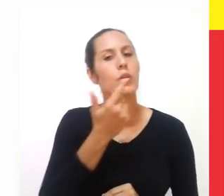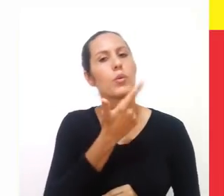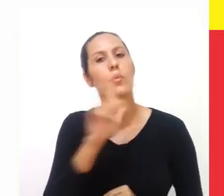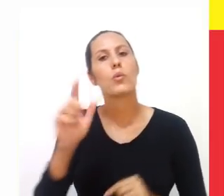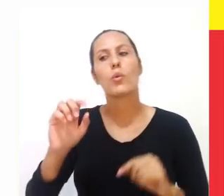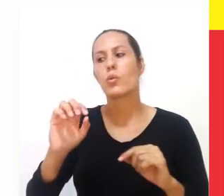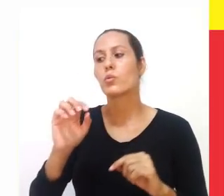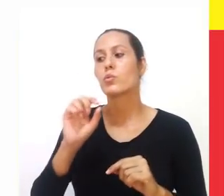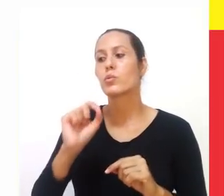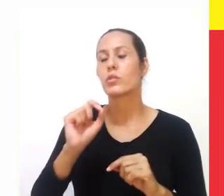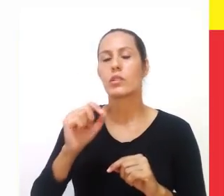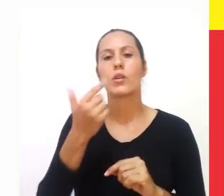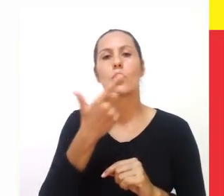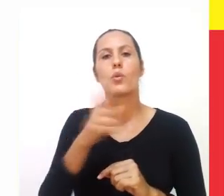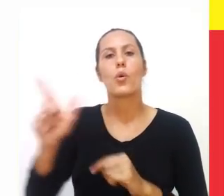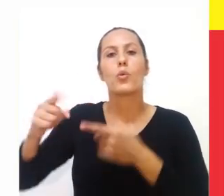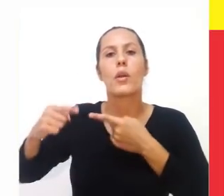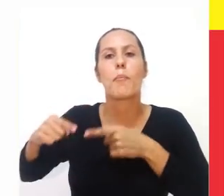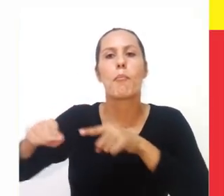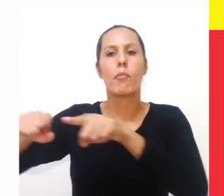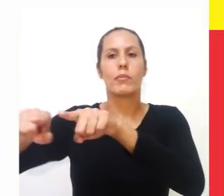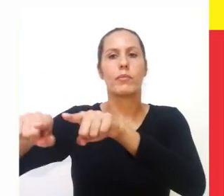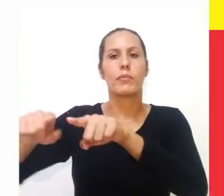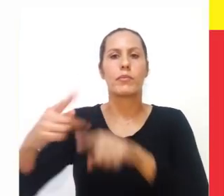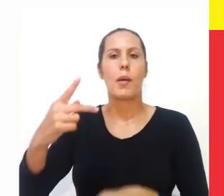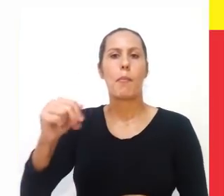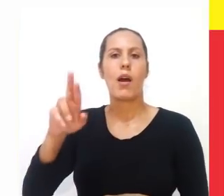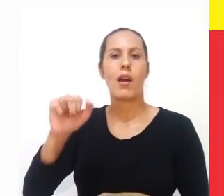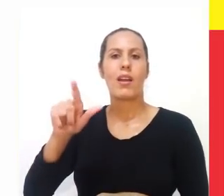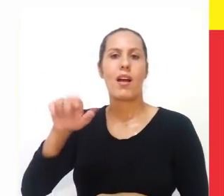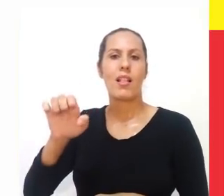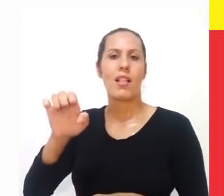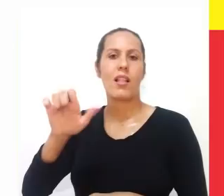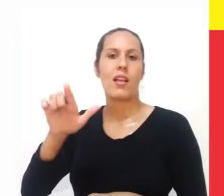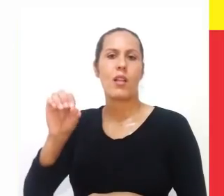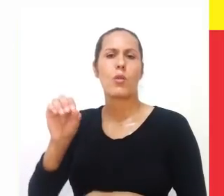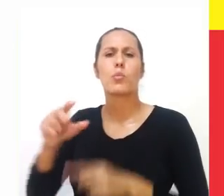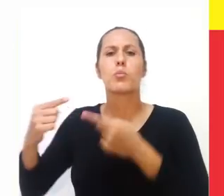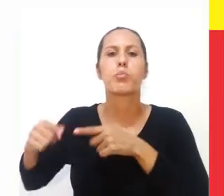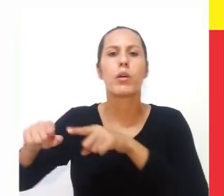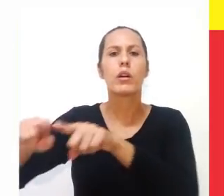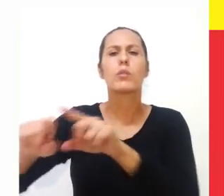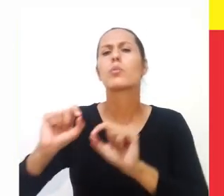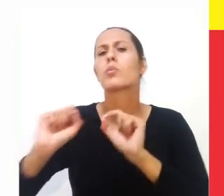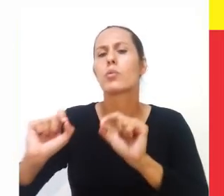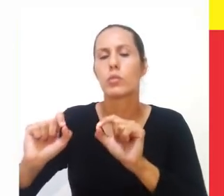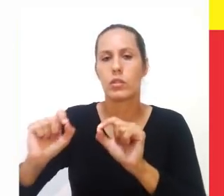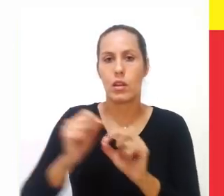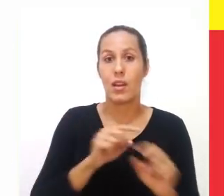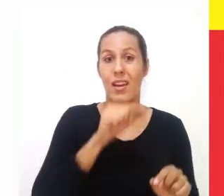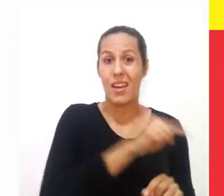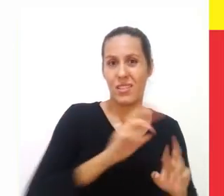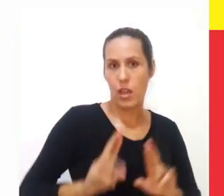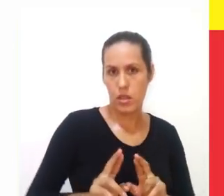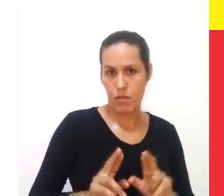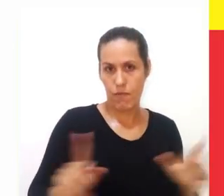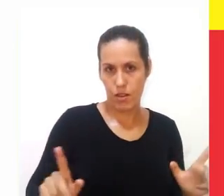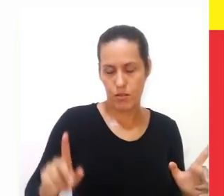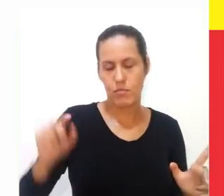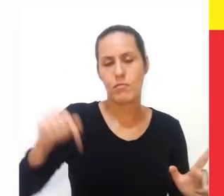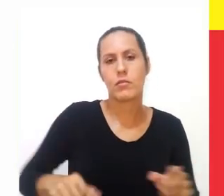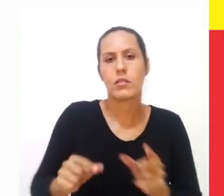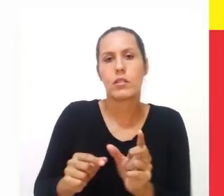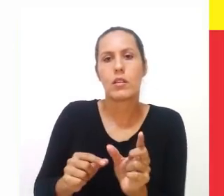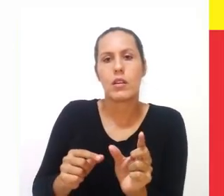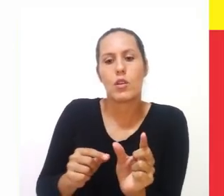próximo slide, um circuito em paralelo. Um circuito em paralelo, diferentemente do em série, eu não